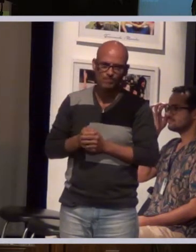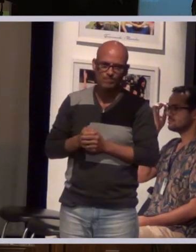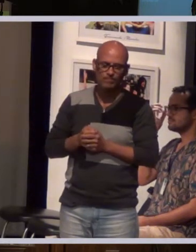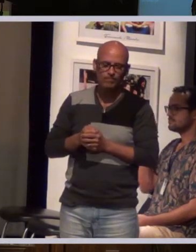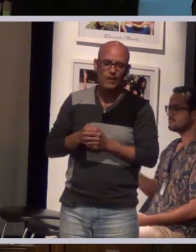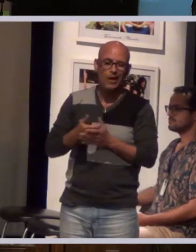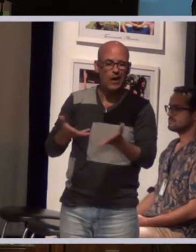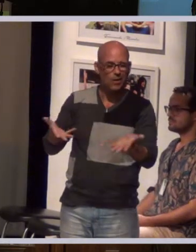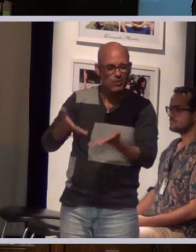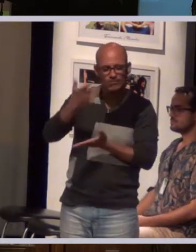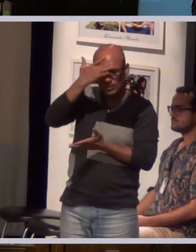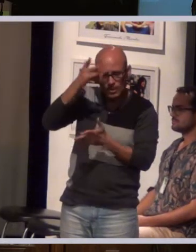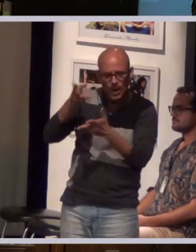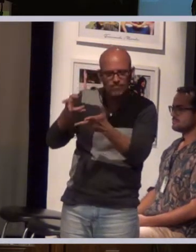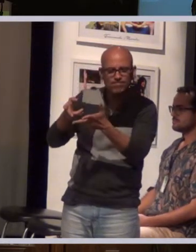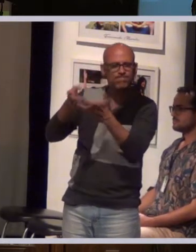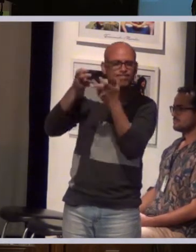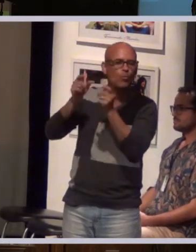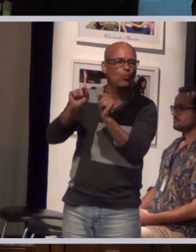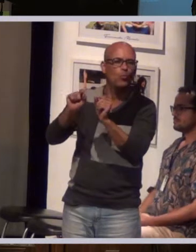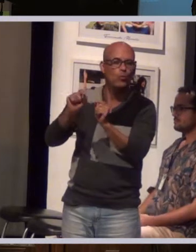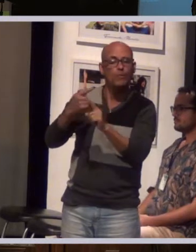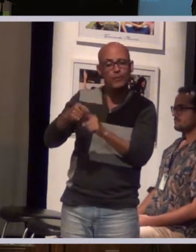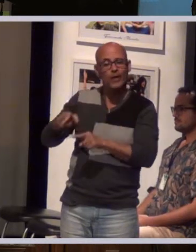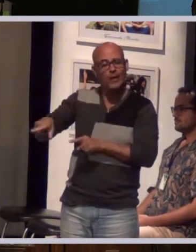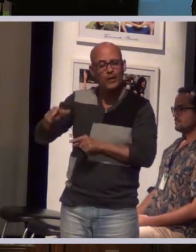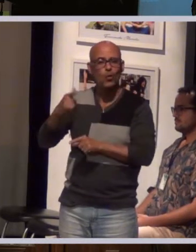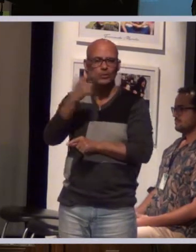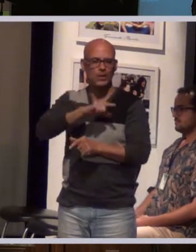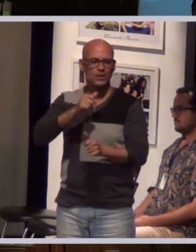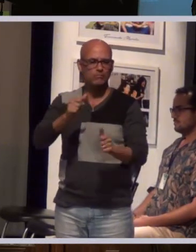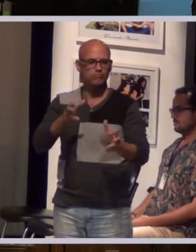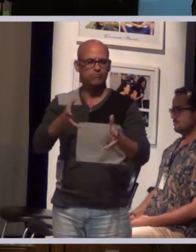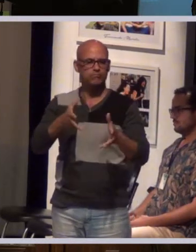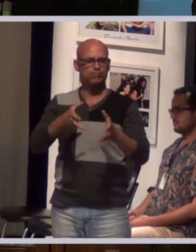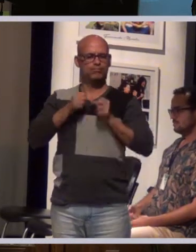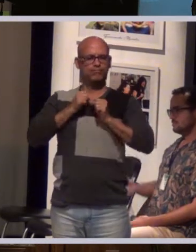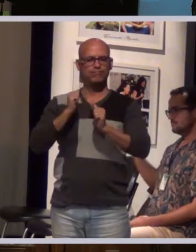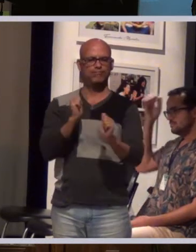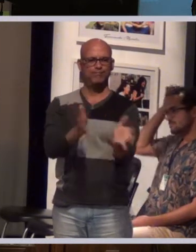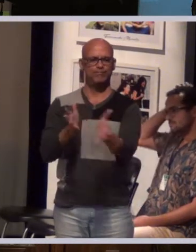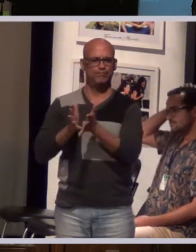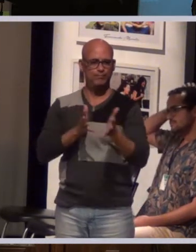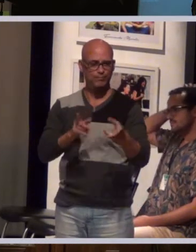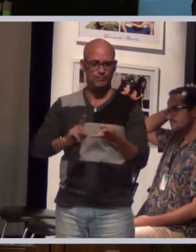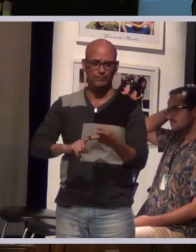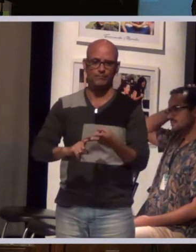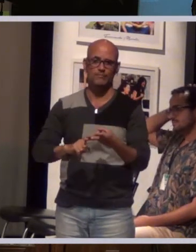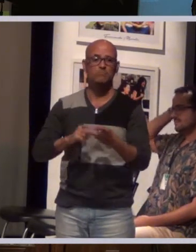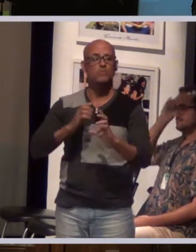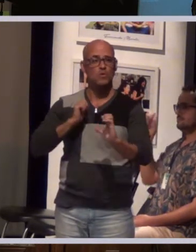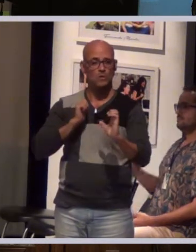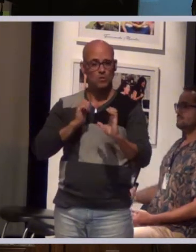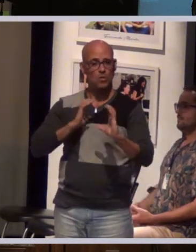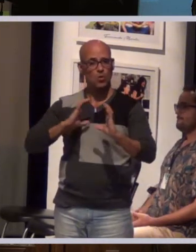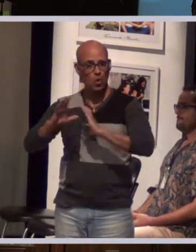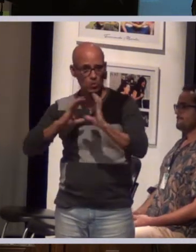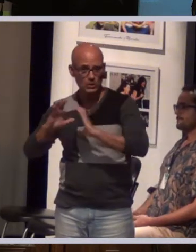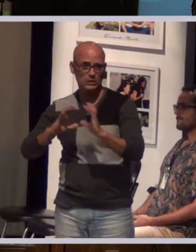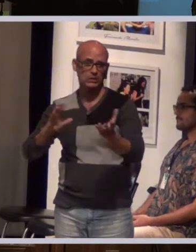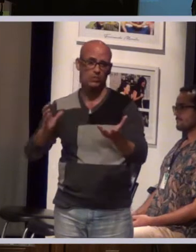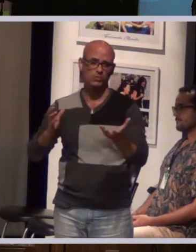evidente com a aquisição da Libras, a utilização da comunicação